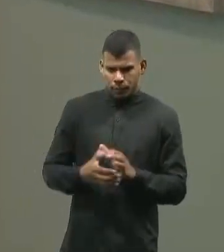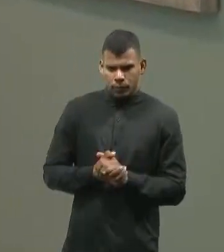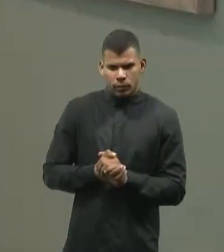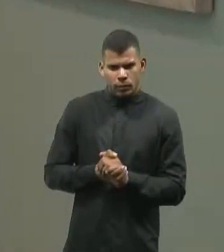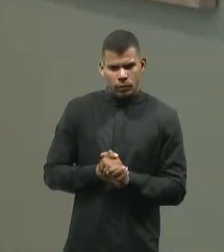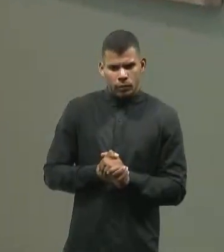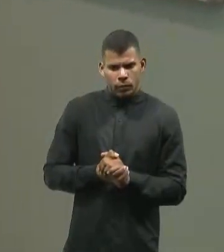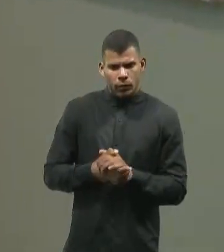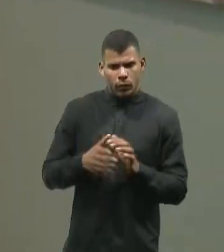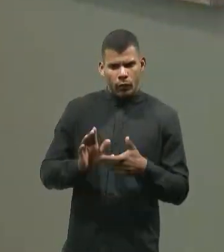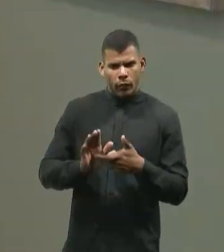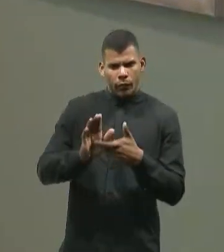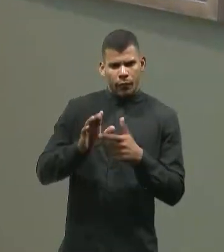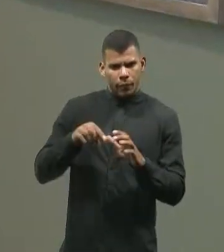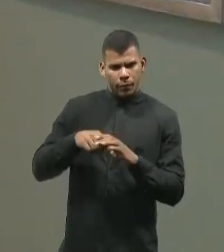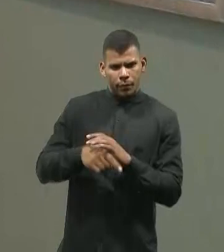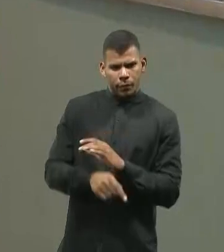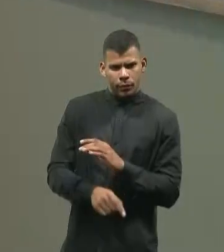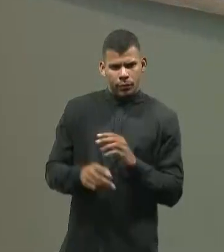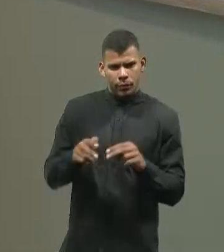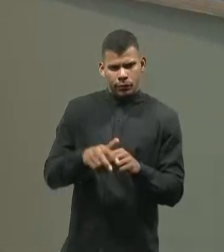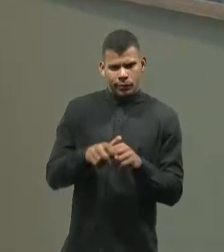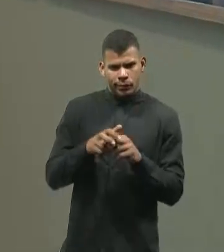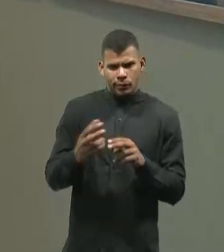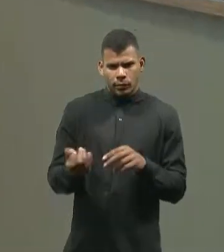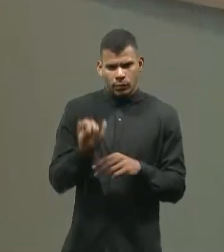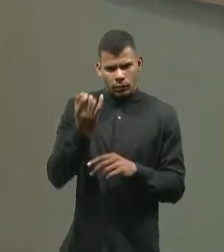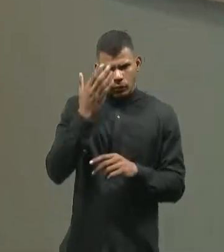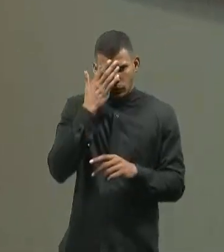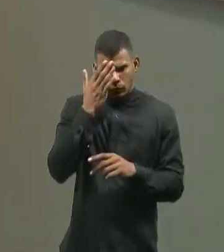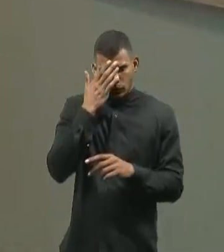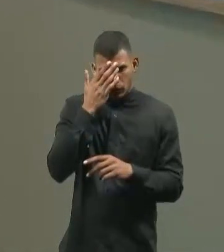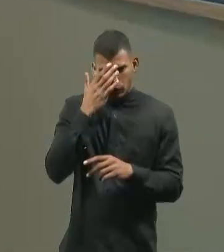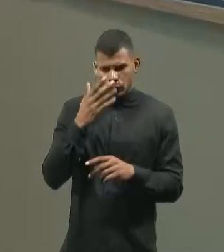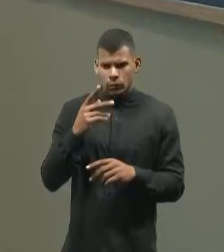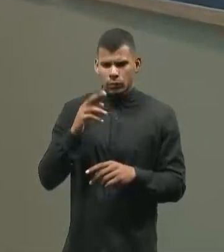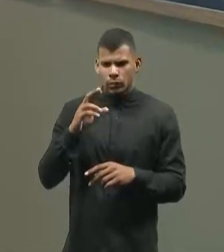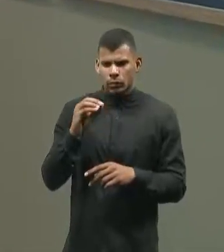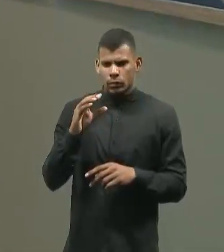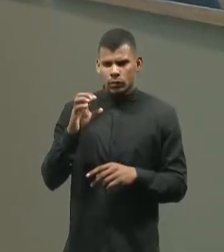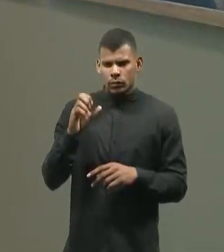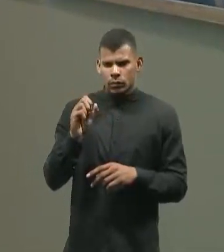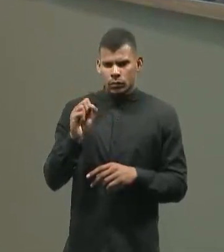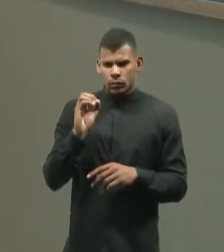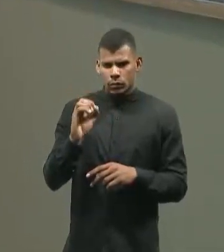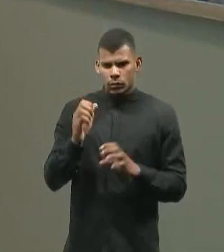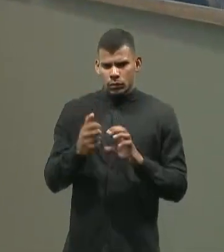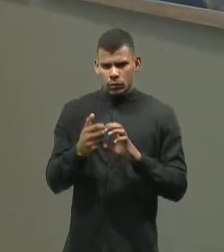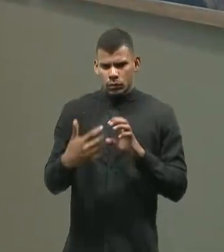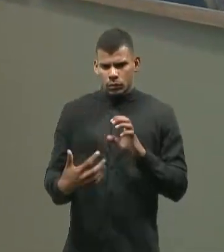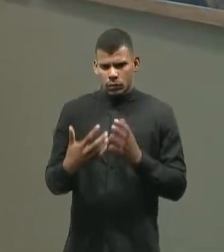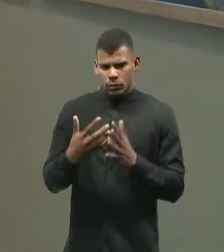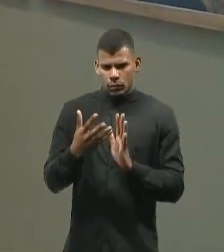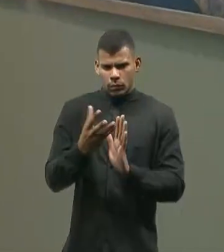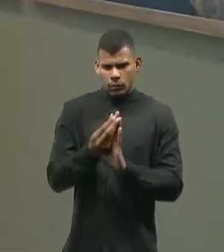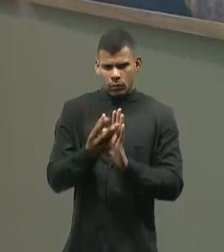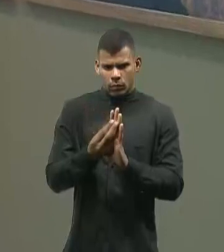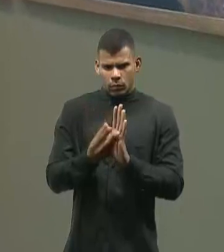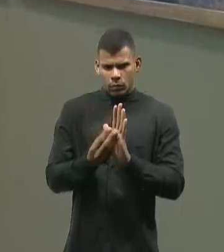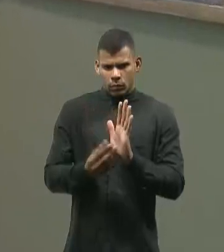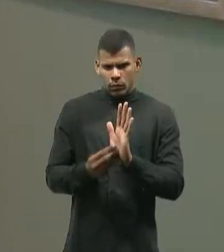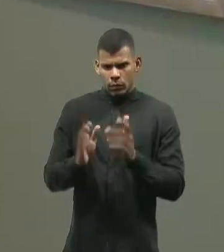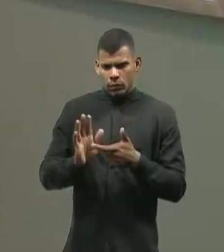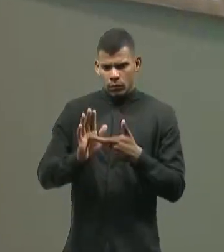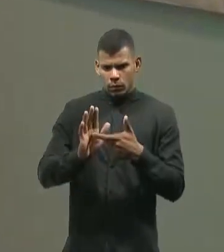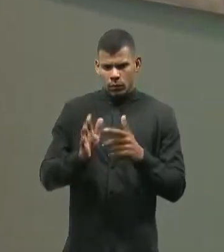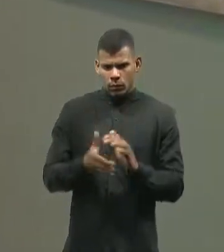uma exposição bem profunda. Por isso é muito importante você entender todo o processo dela, todo o aspecto teórico da exposição,